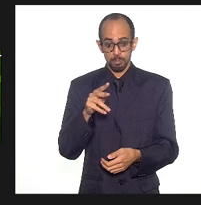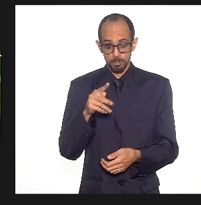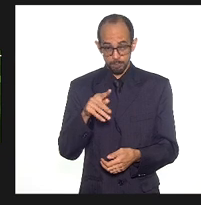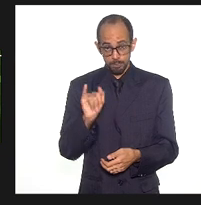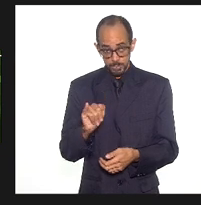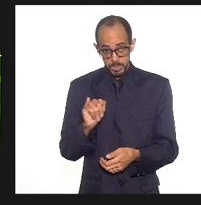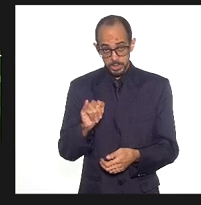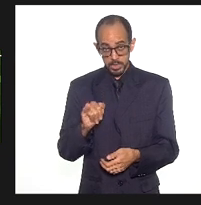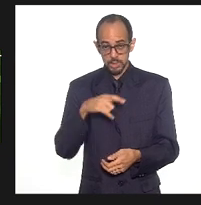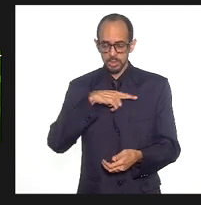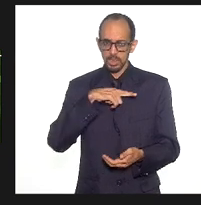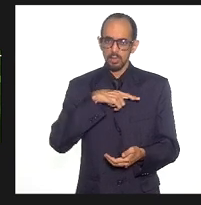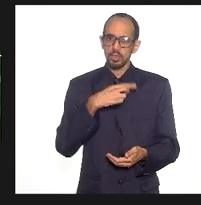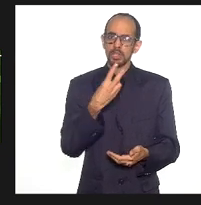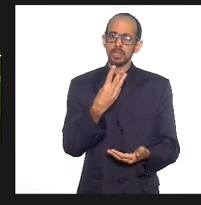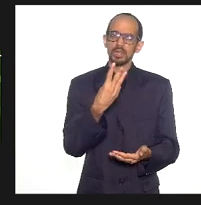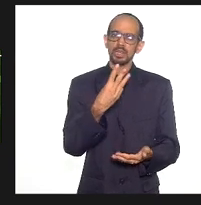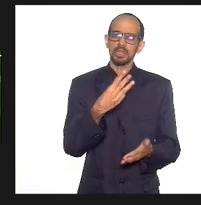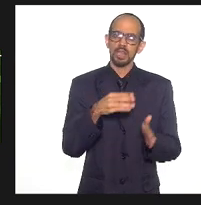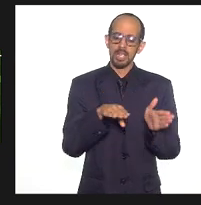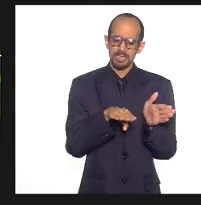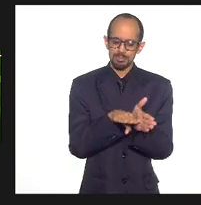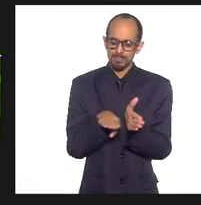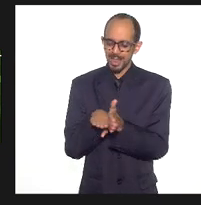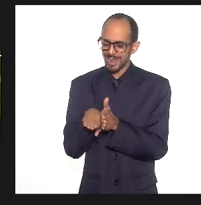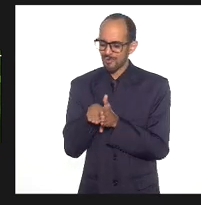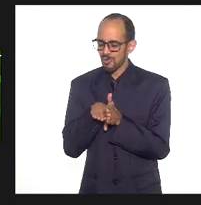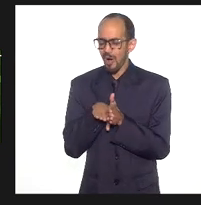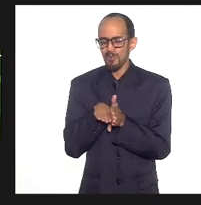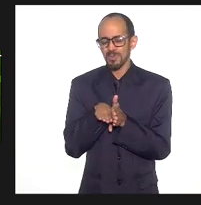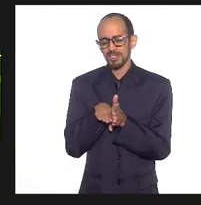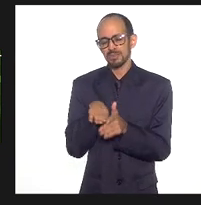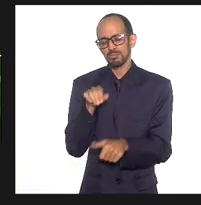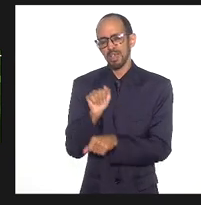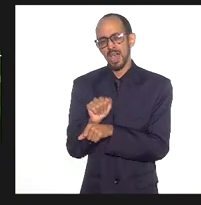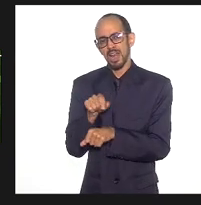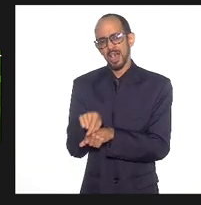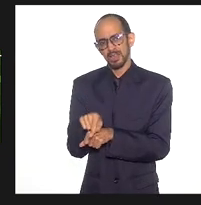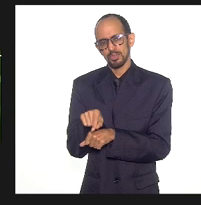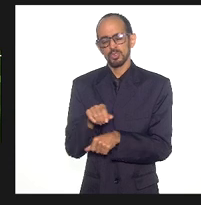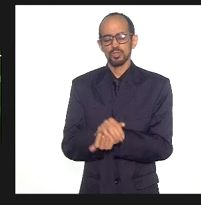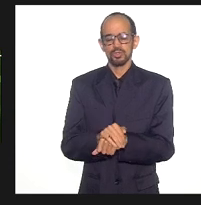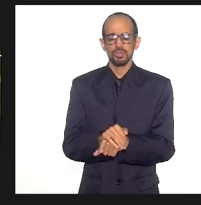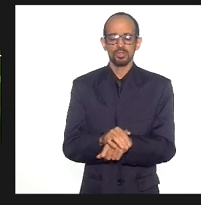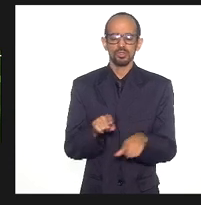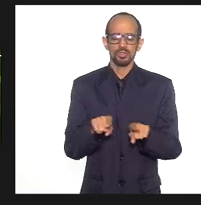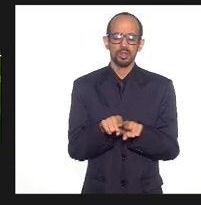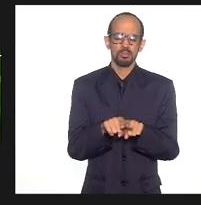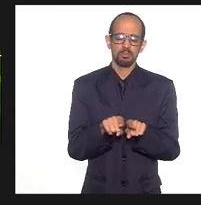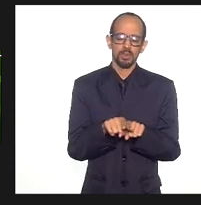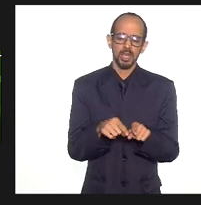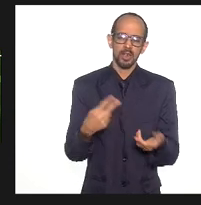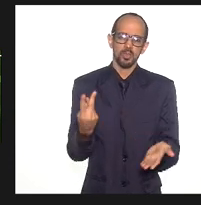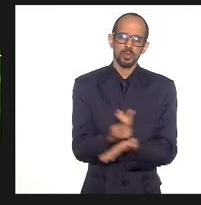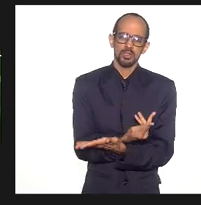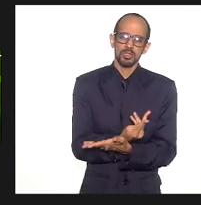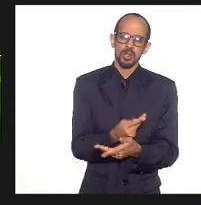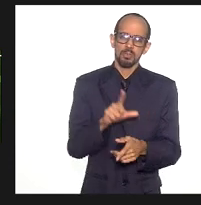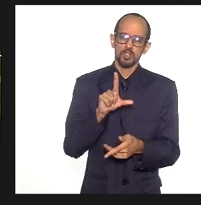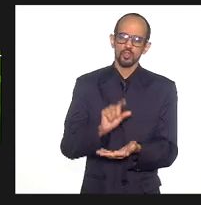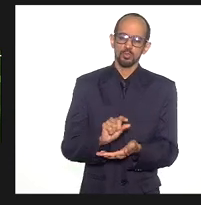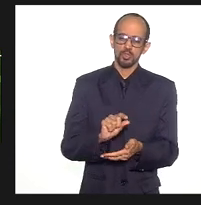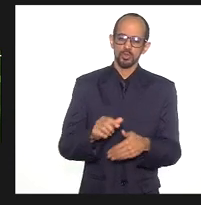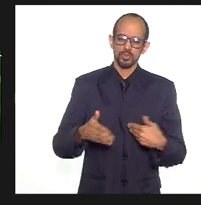plataformas afetadas com paradas realizadas no quarto tri. Tivemos, contudo, também uma redução da produção